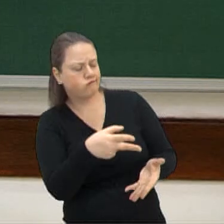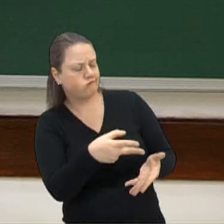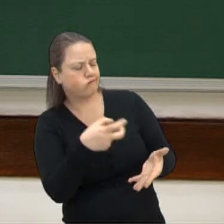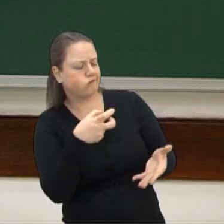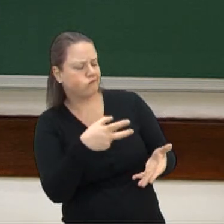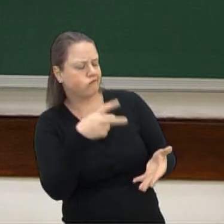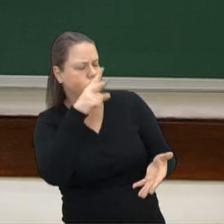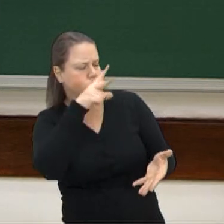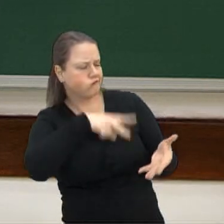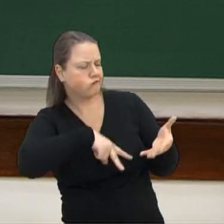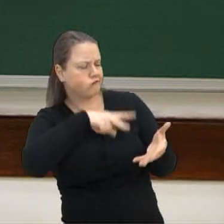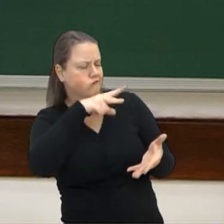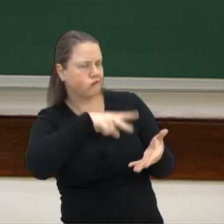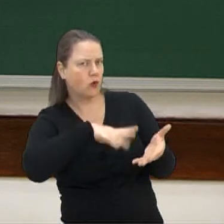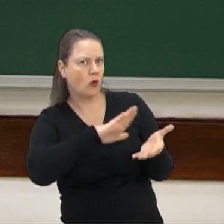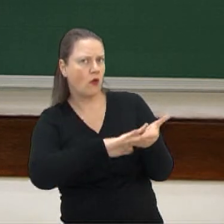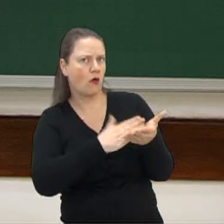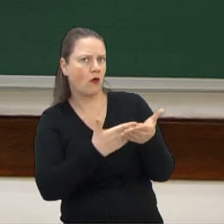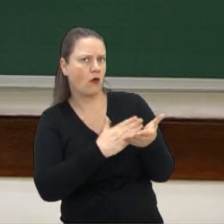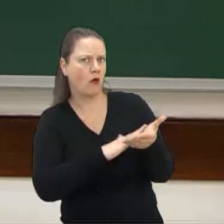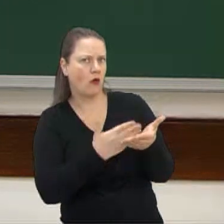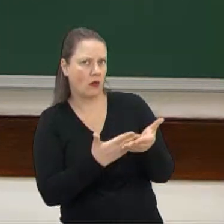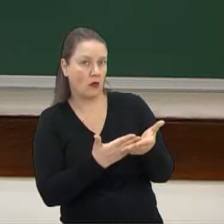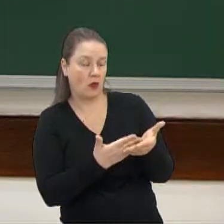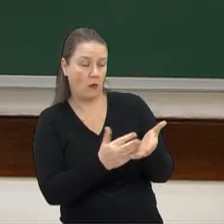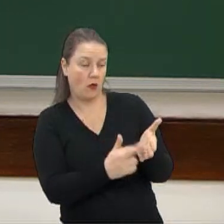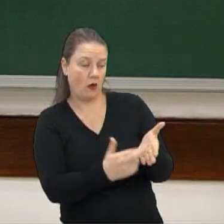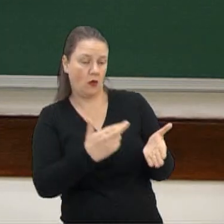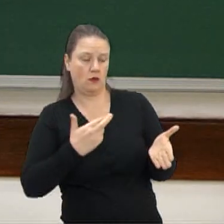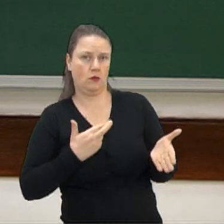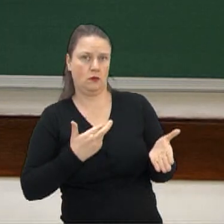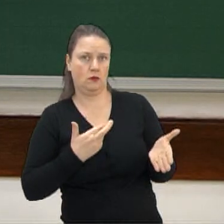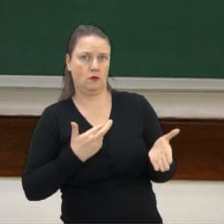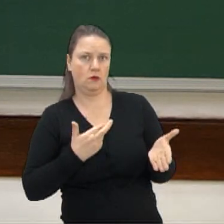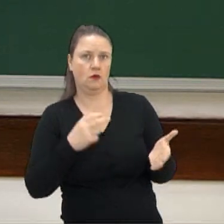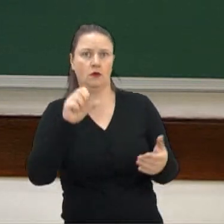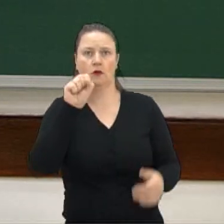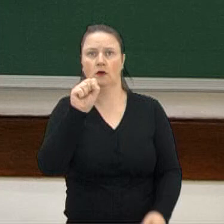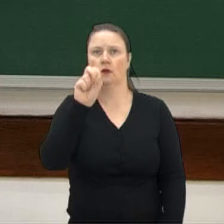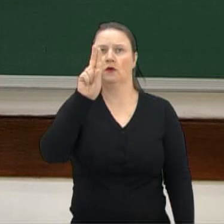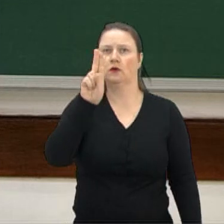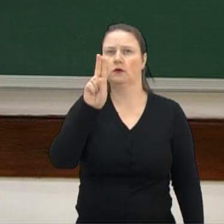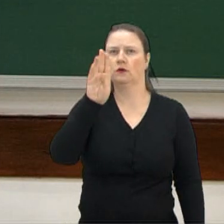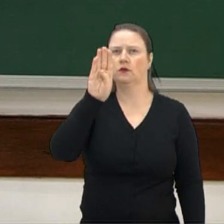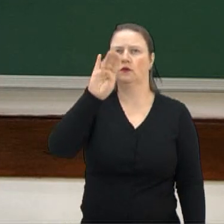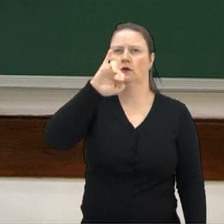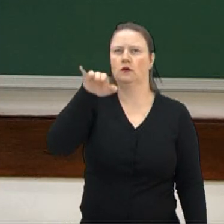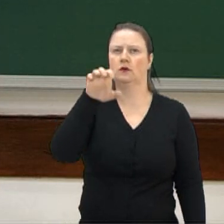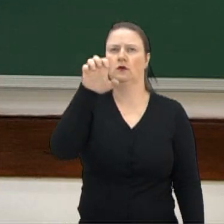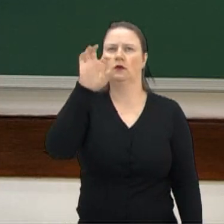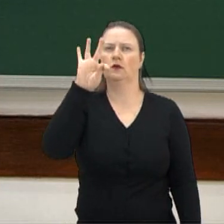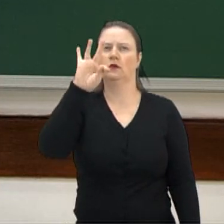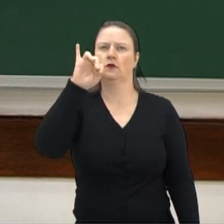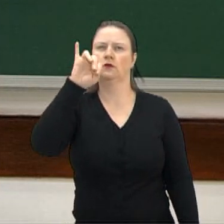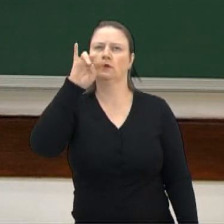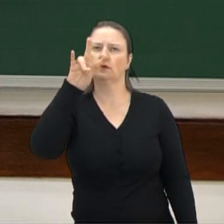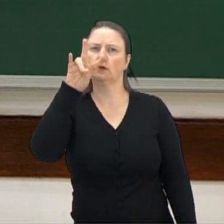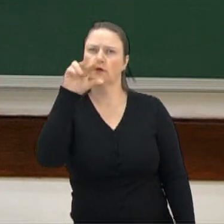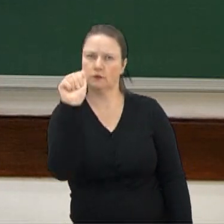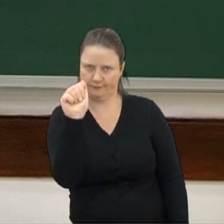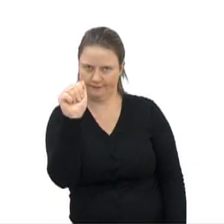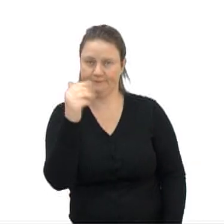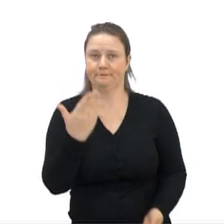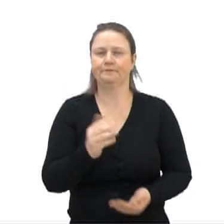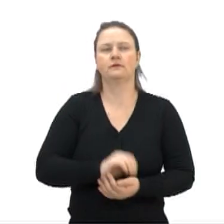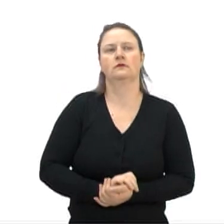Alguém lê essas respostas e interpreta, por isso que ela é subjetiva. De acordo com os